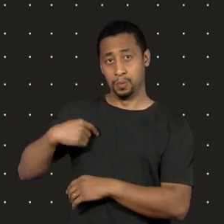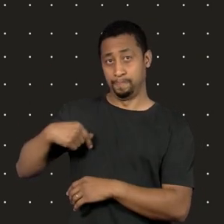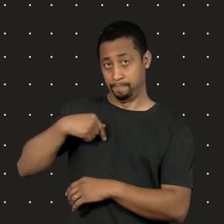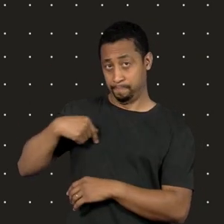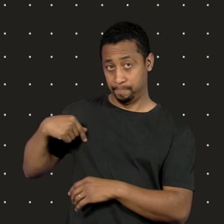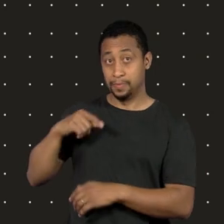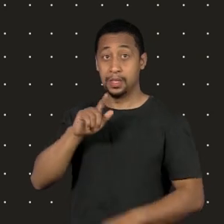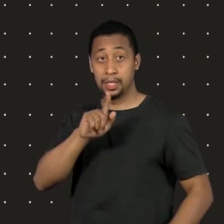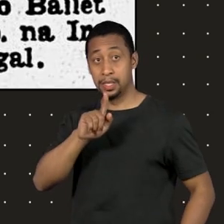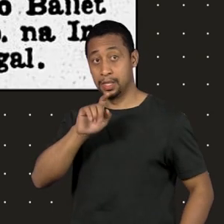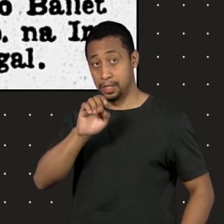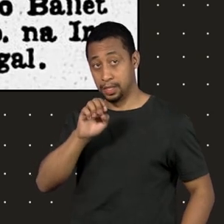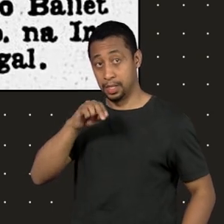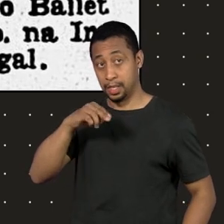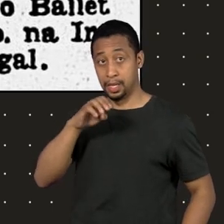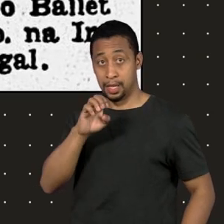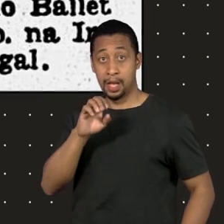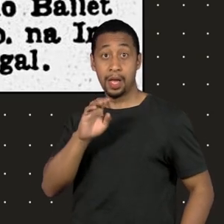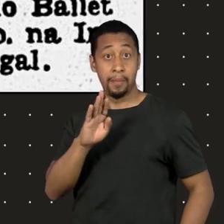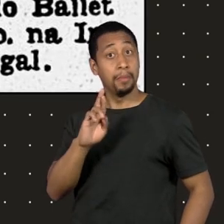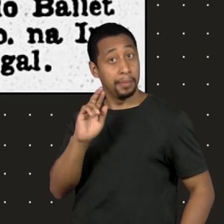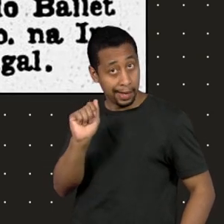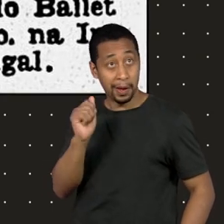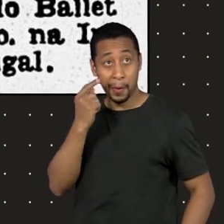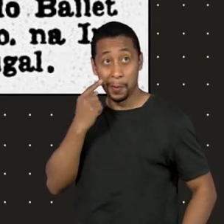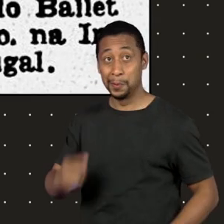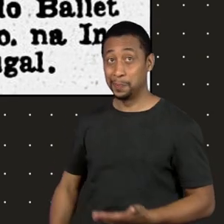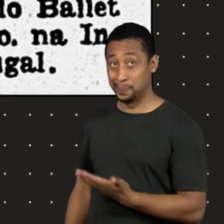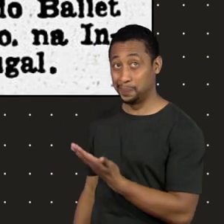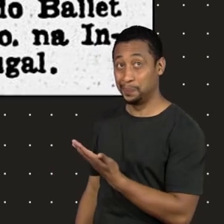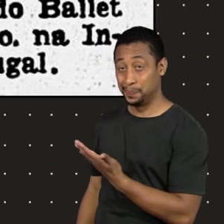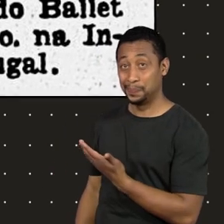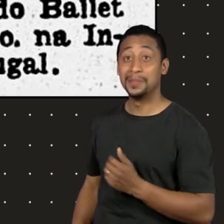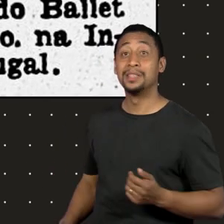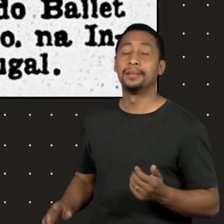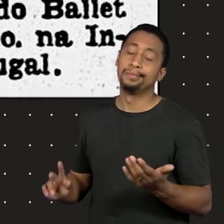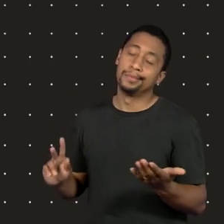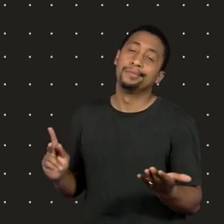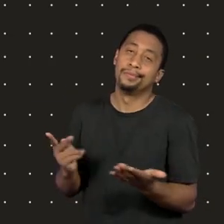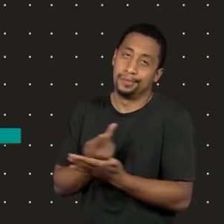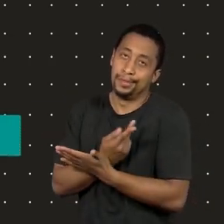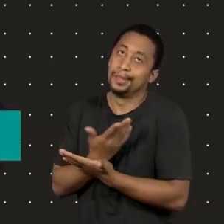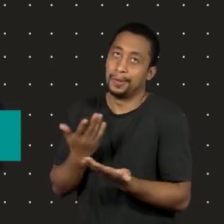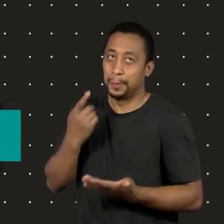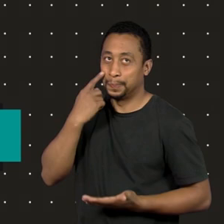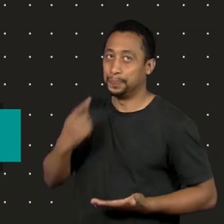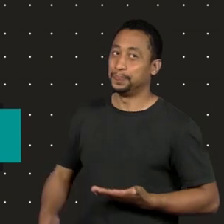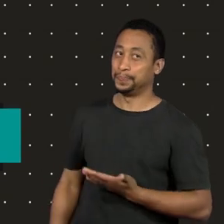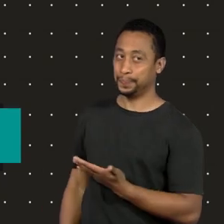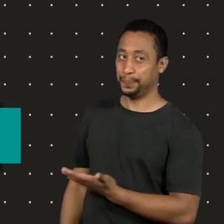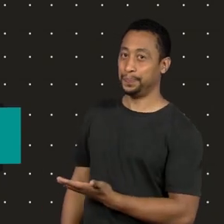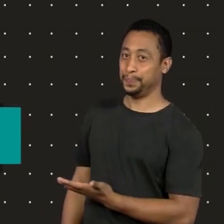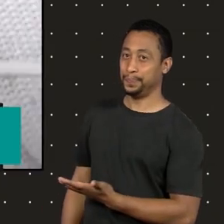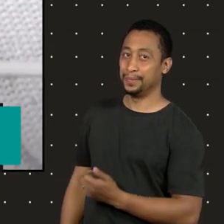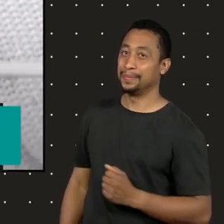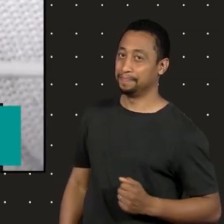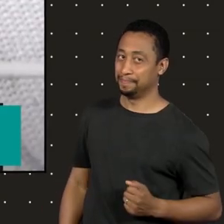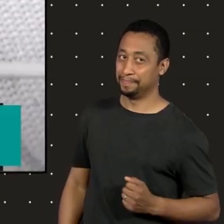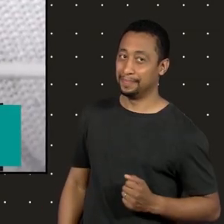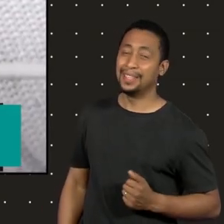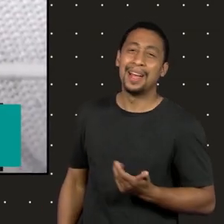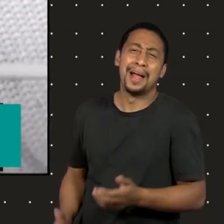grande bailarina que já faleceu, infelizmente, a Beatriz Consuelo, muito amiga, muito,